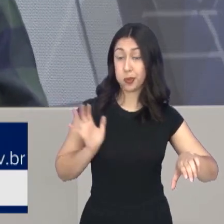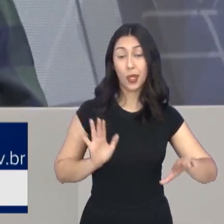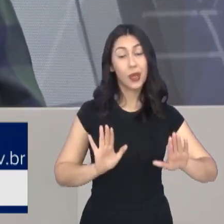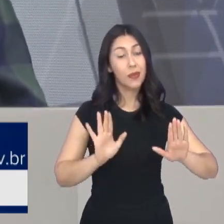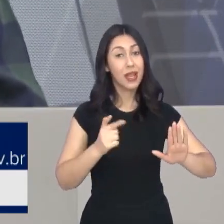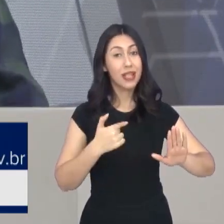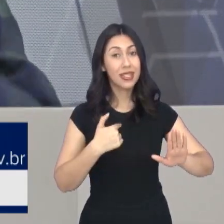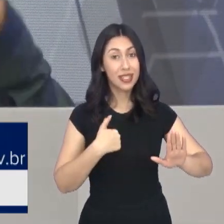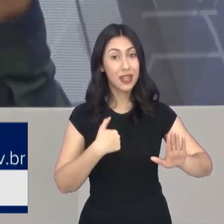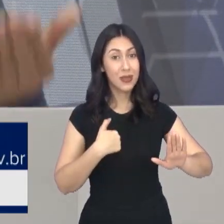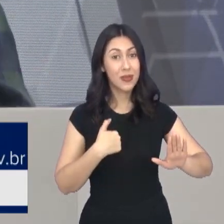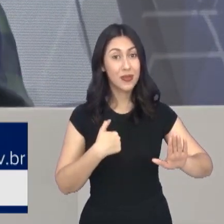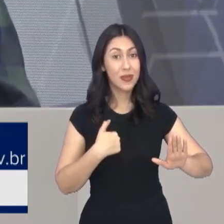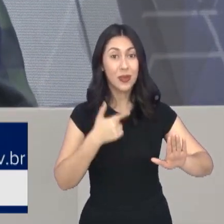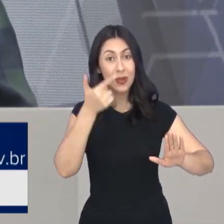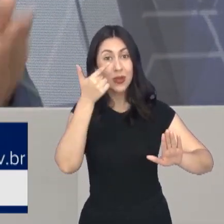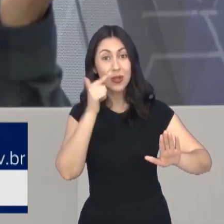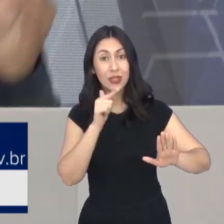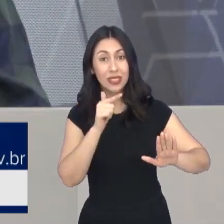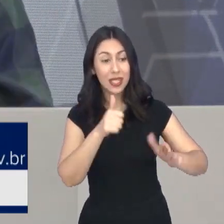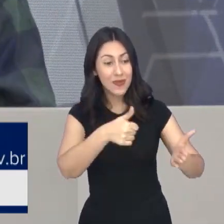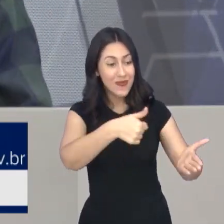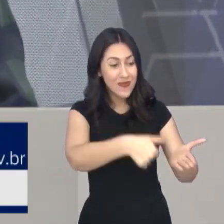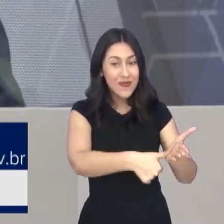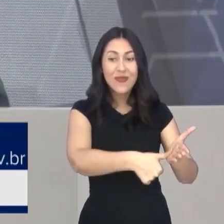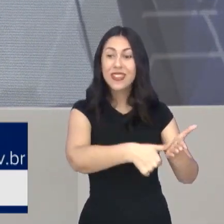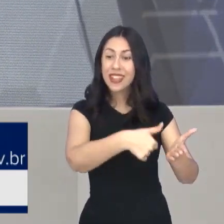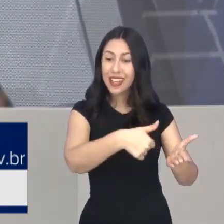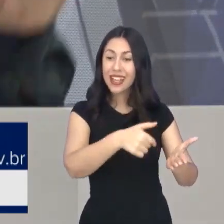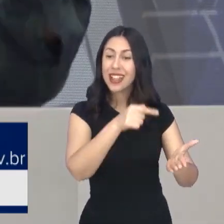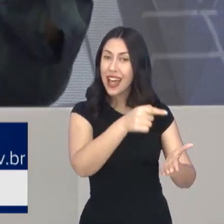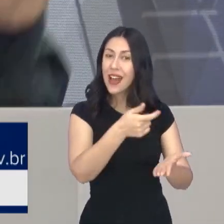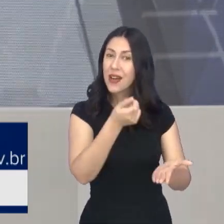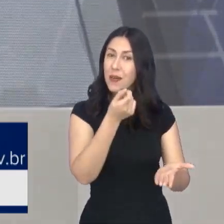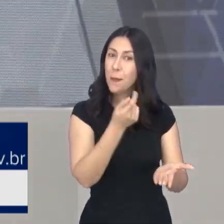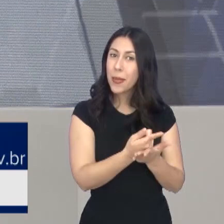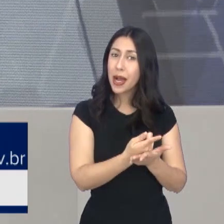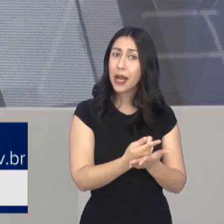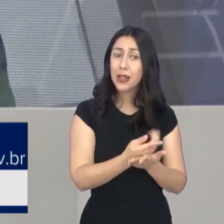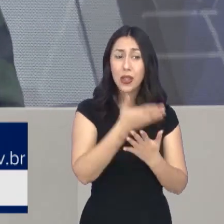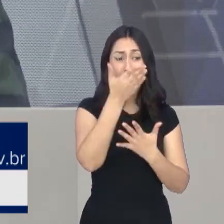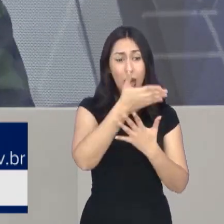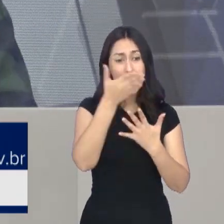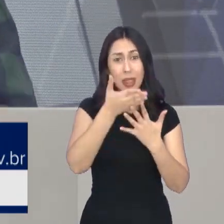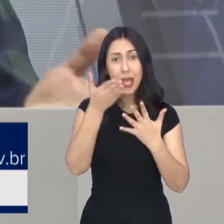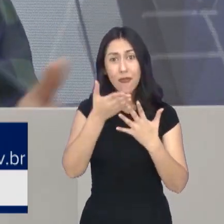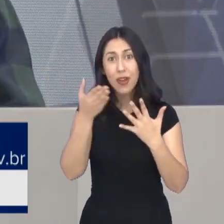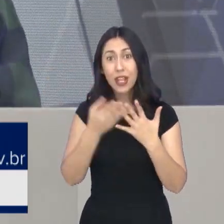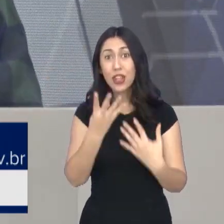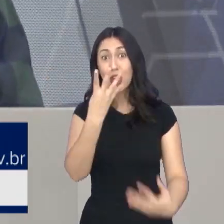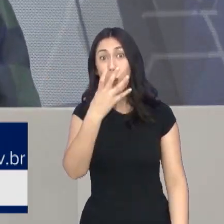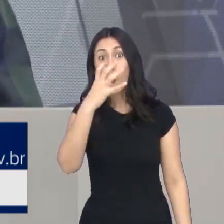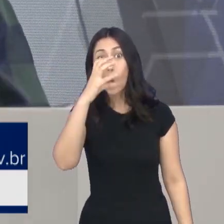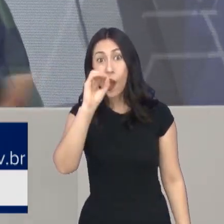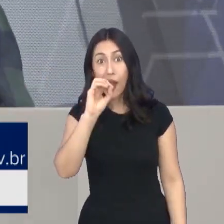graças a Deus, consegui comprar um título, viu, vereador Petit? Pagando em 40 parcelas de R$25 naquela época, 25 cruzados,